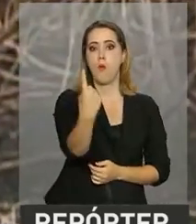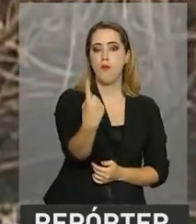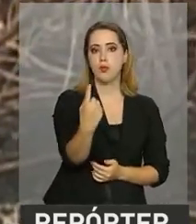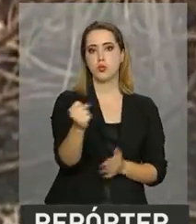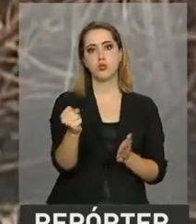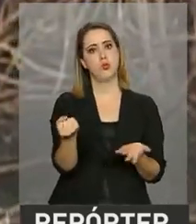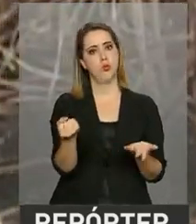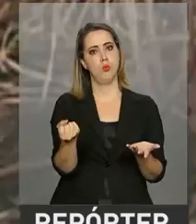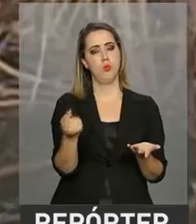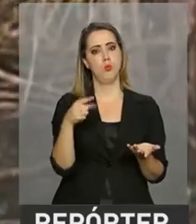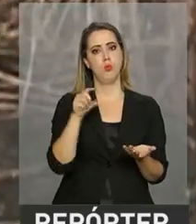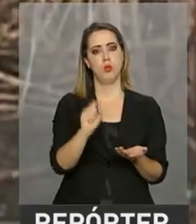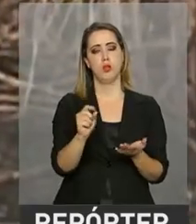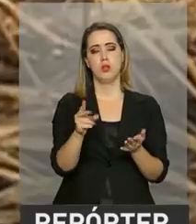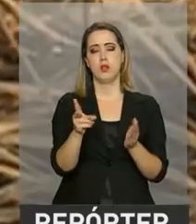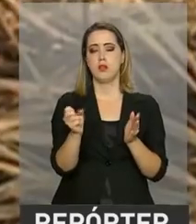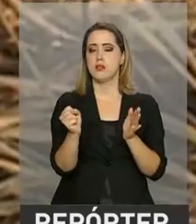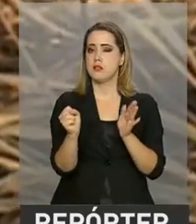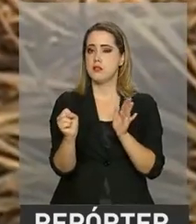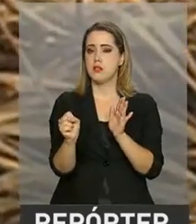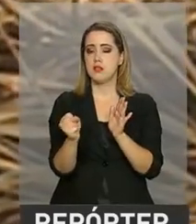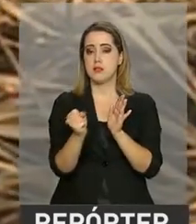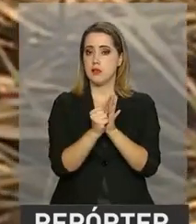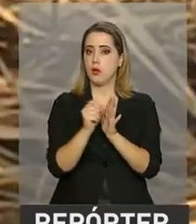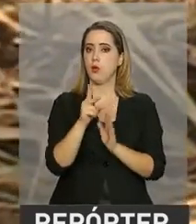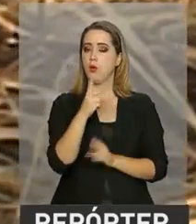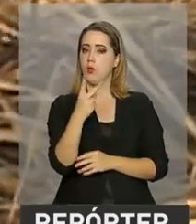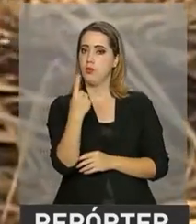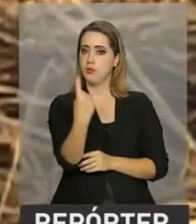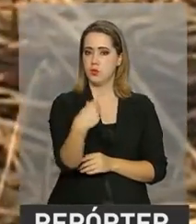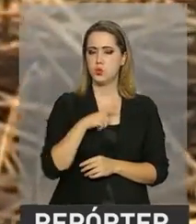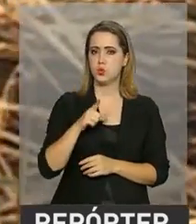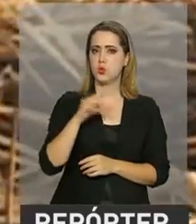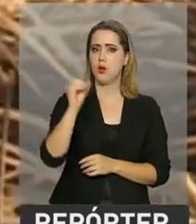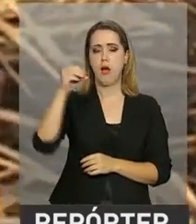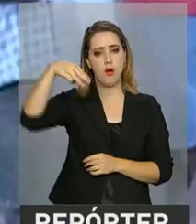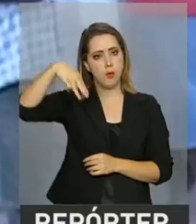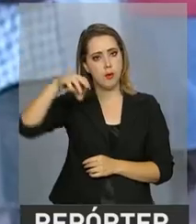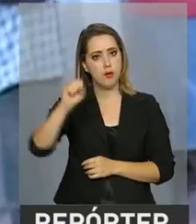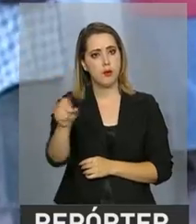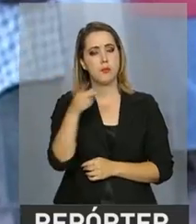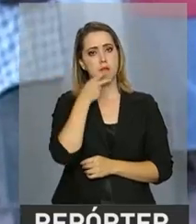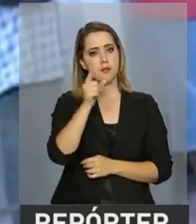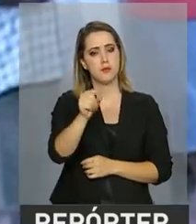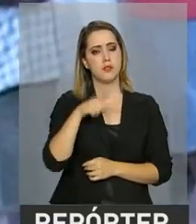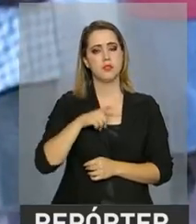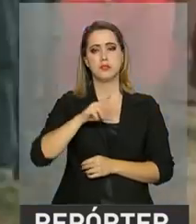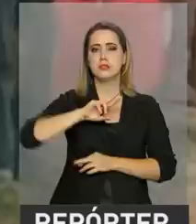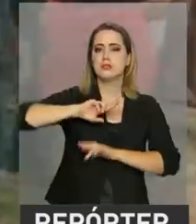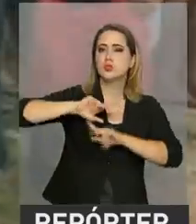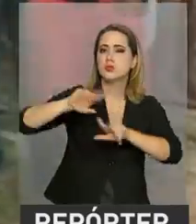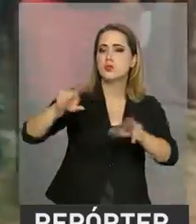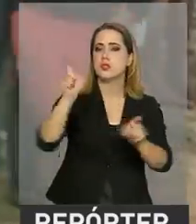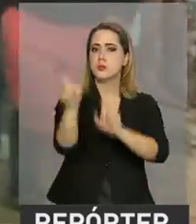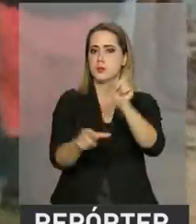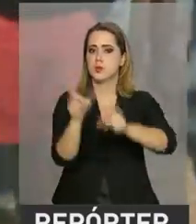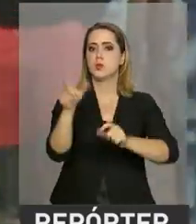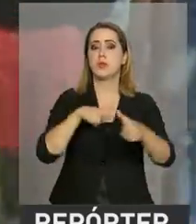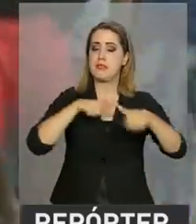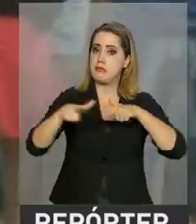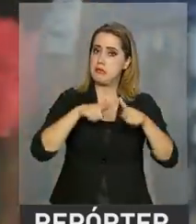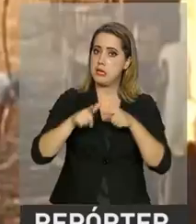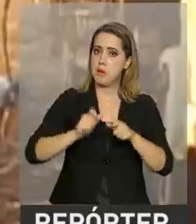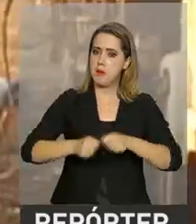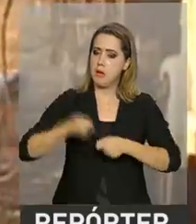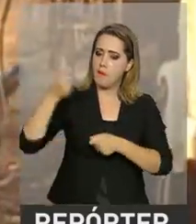do Trabalho estima que cerca de 21 milhões de pessoas em todo o mundo são submetidas a trabalho forçado. Essa